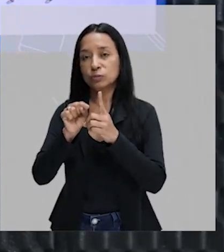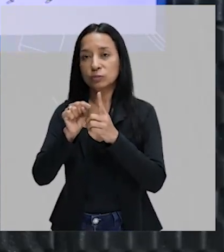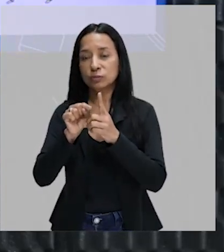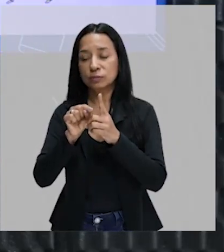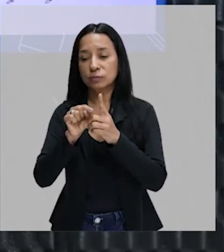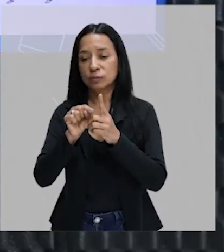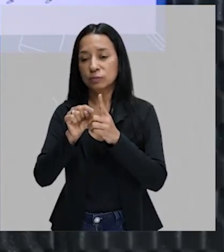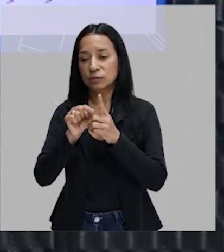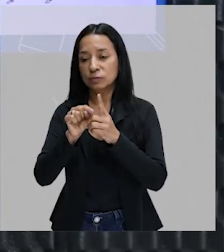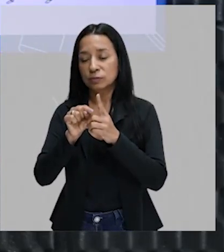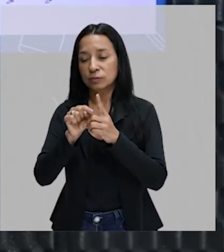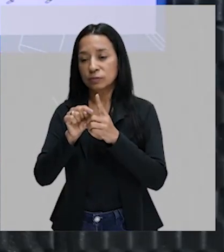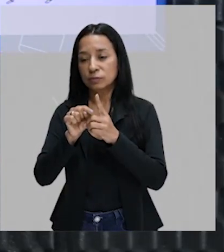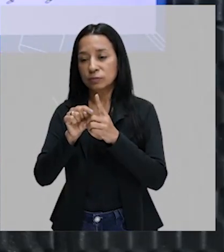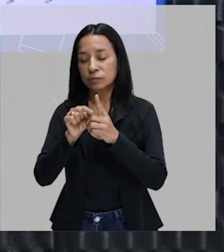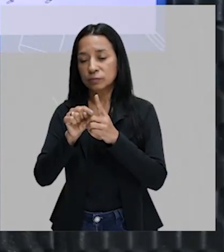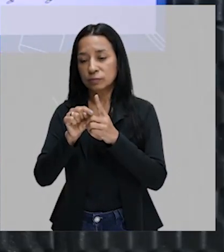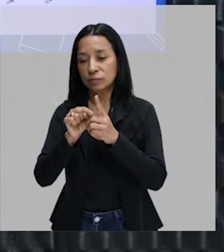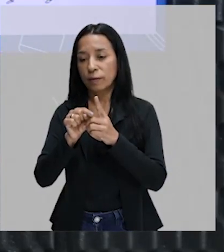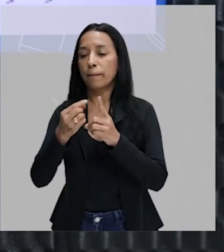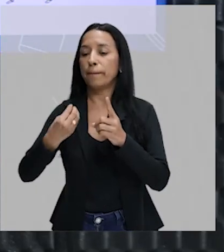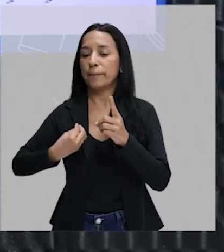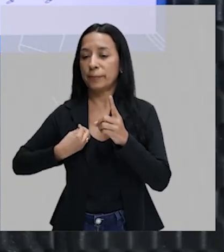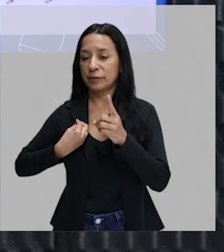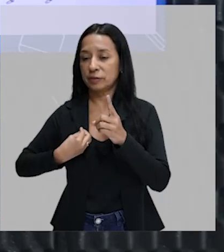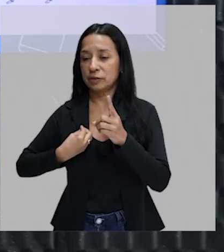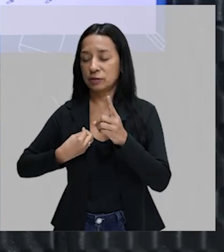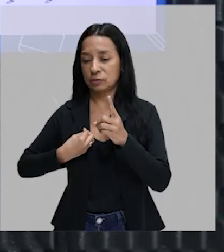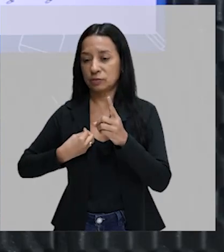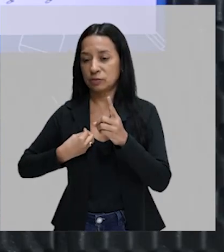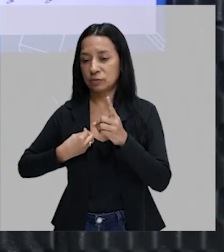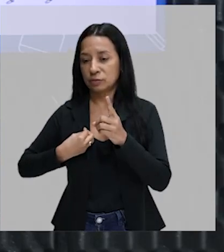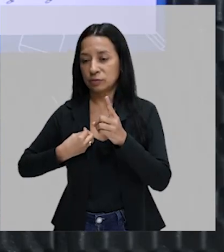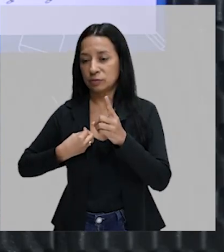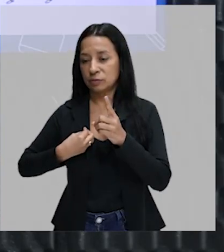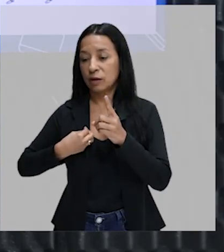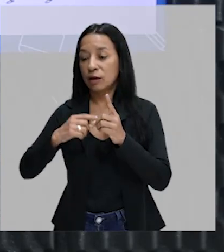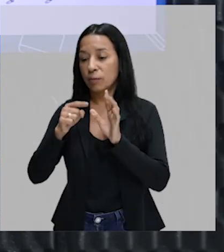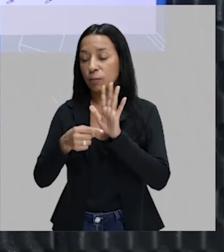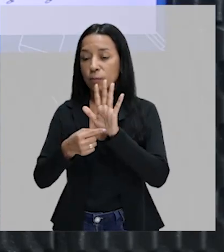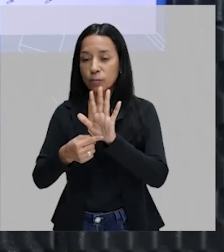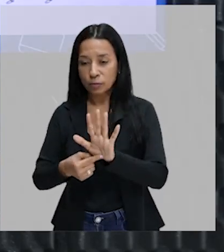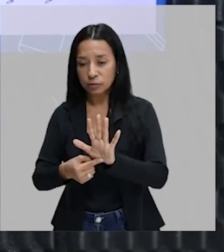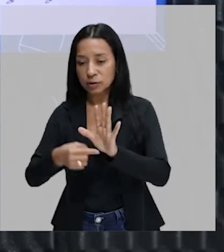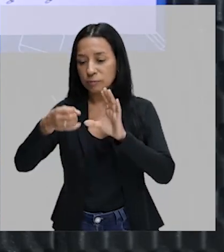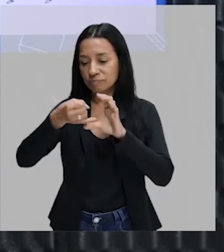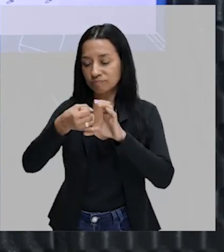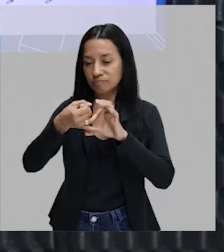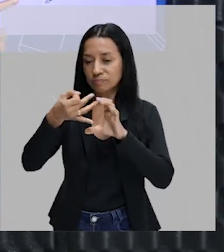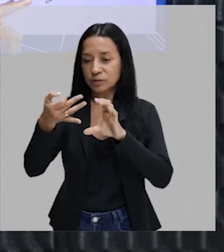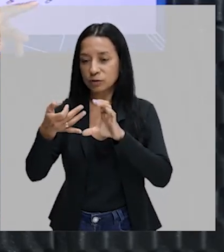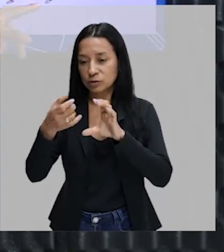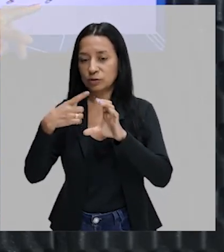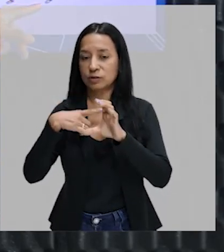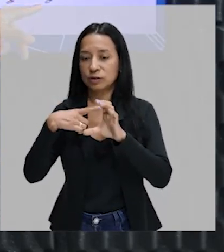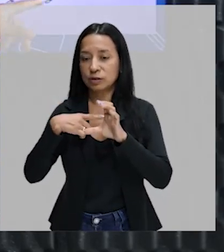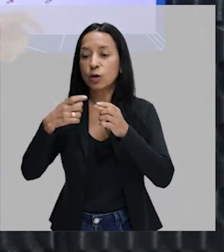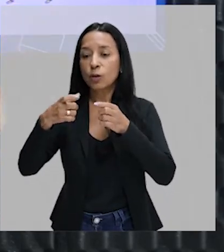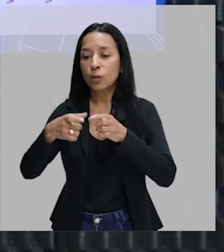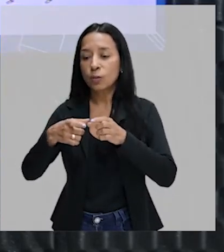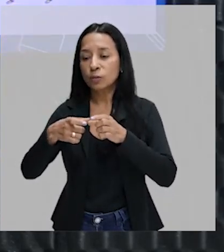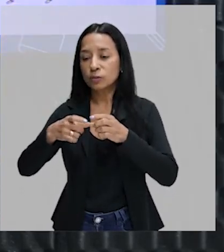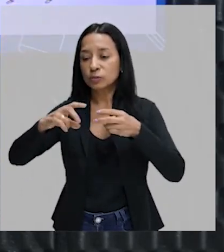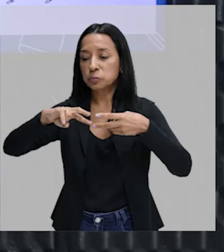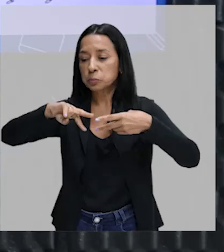alga da Acetabulária crenulata está presente, ela vai expressar as características que contém aonde? No